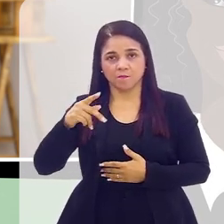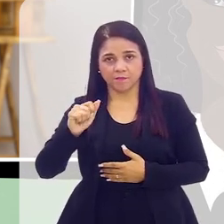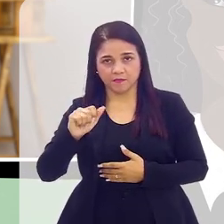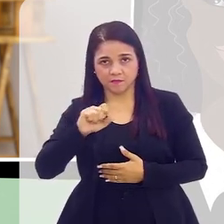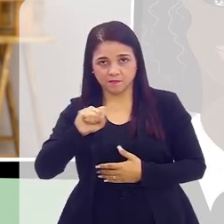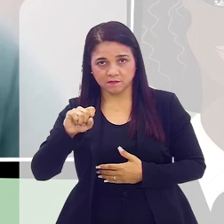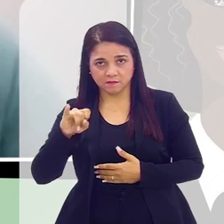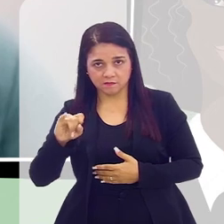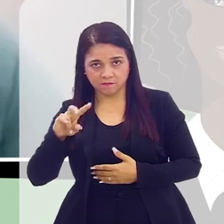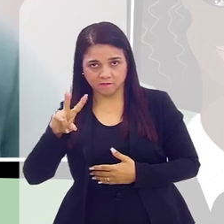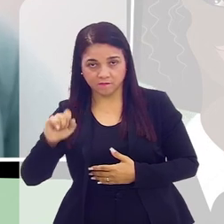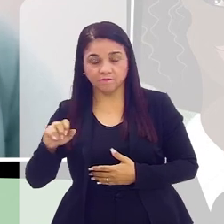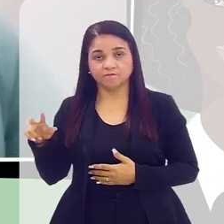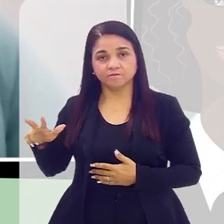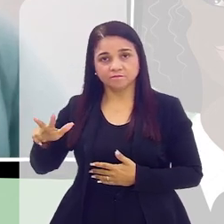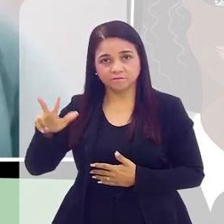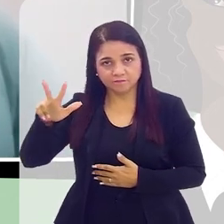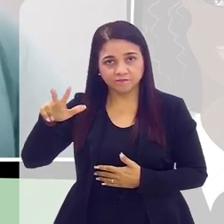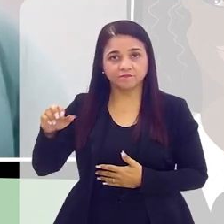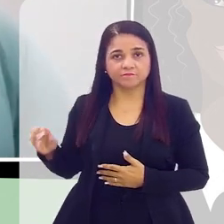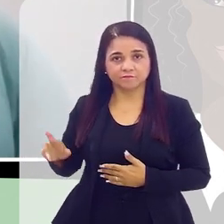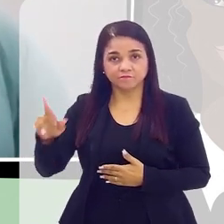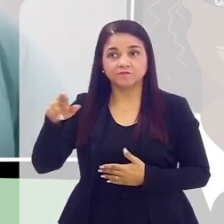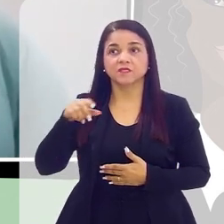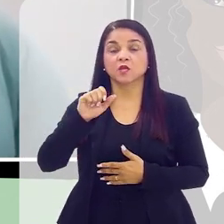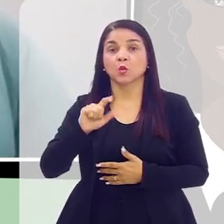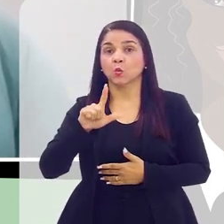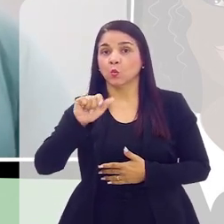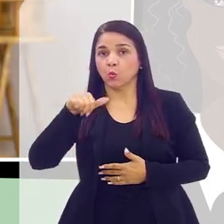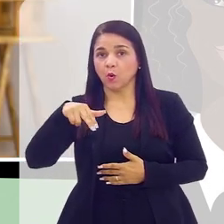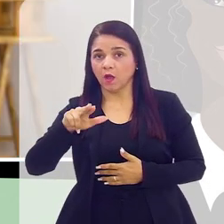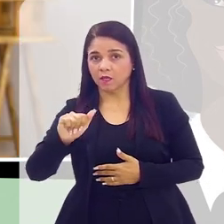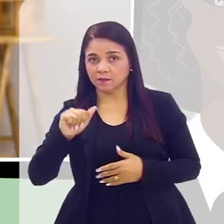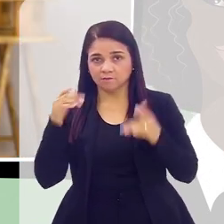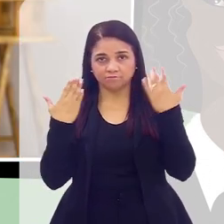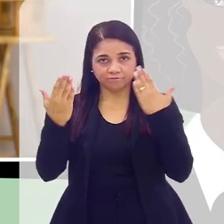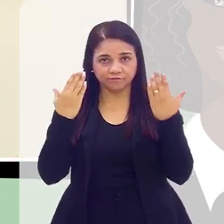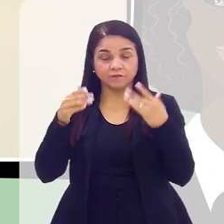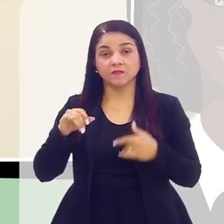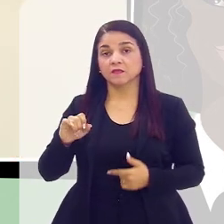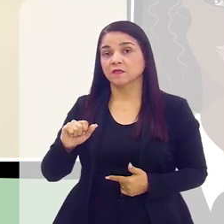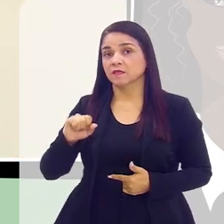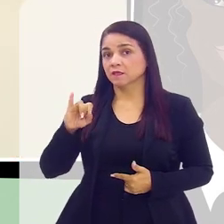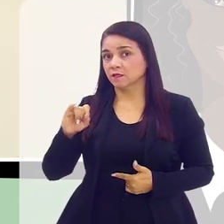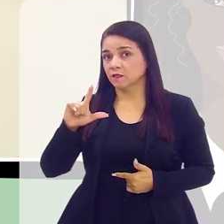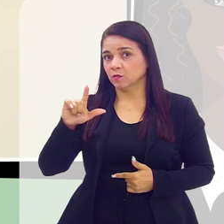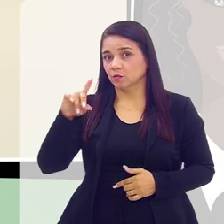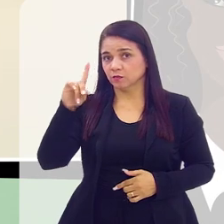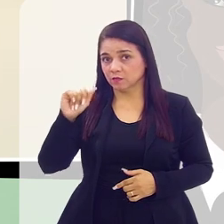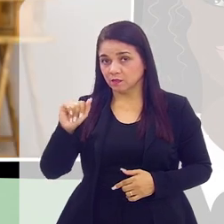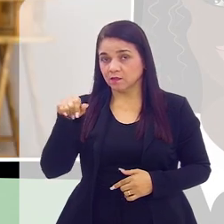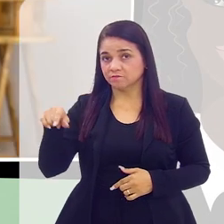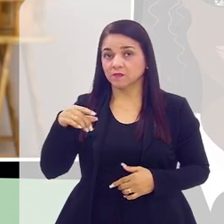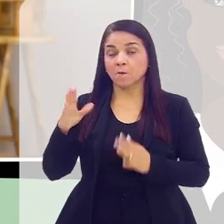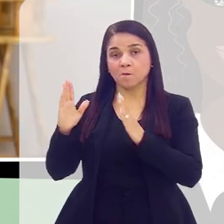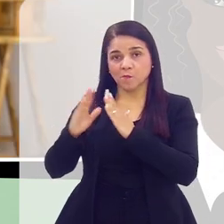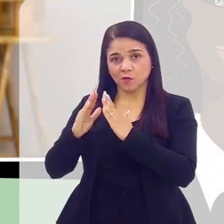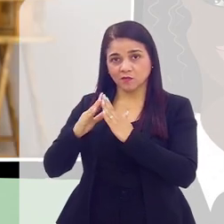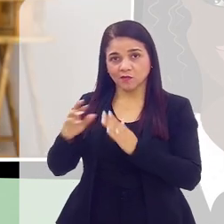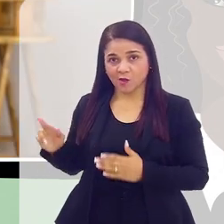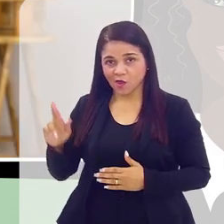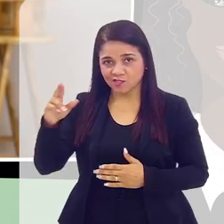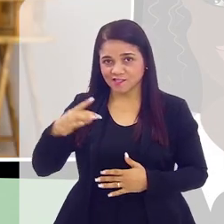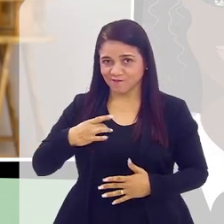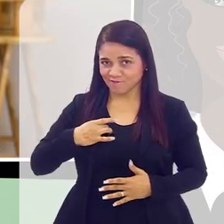e Vidigal, Luana Tiné, psicóloga e voluntária profissional, Hilda Maria Ferreira de Sena, moradora